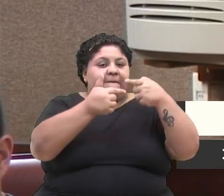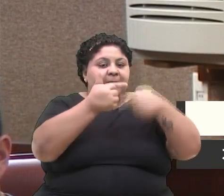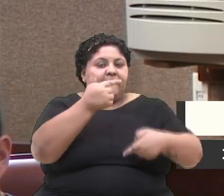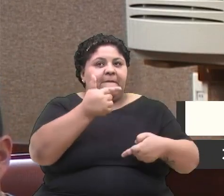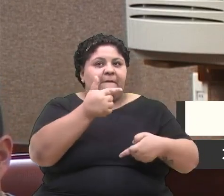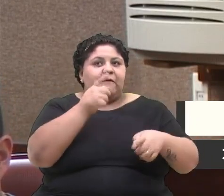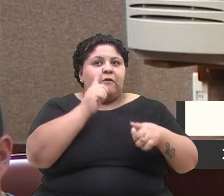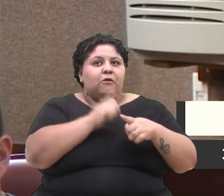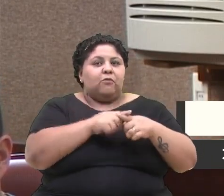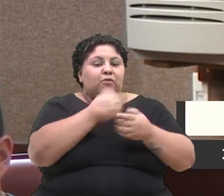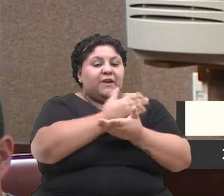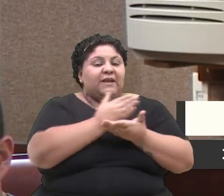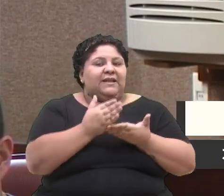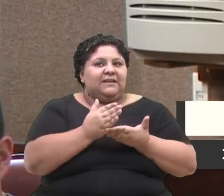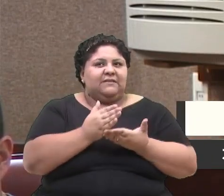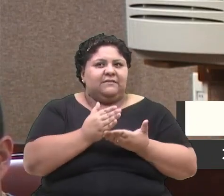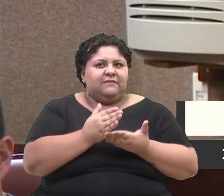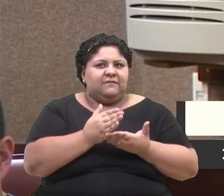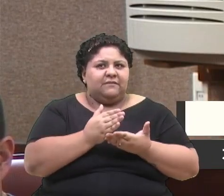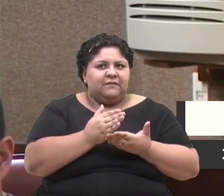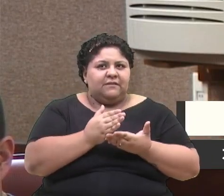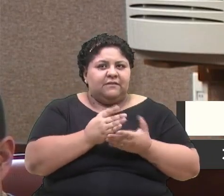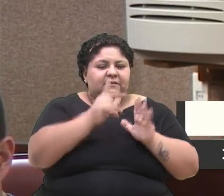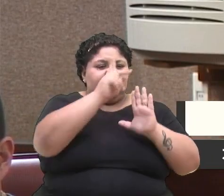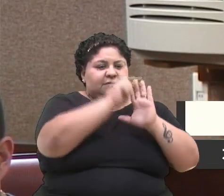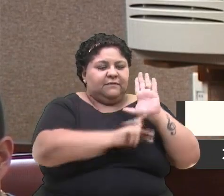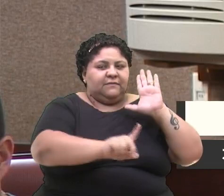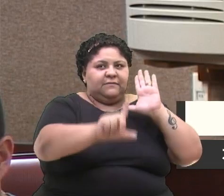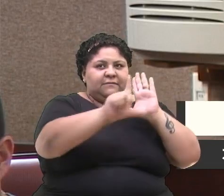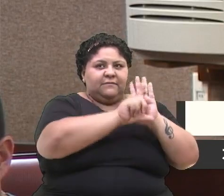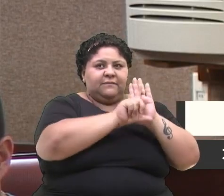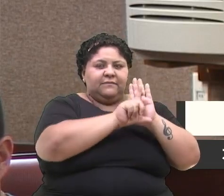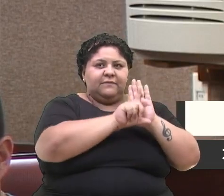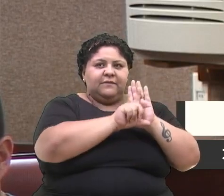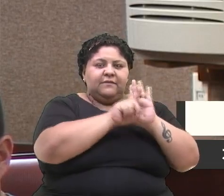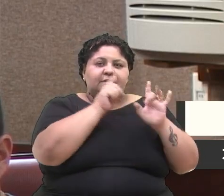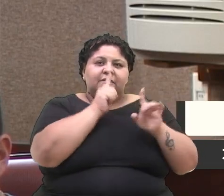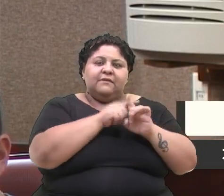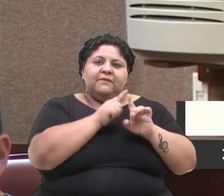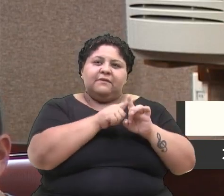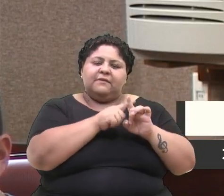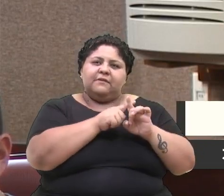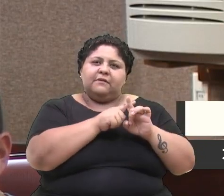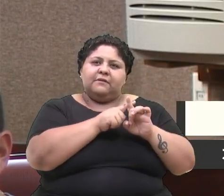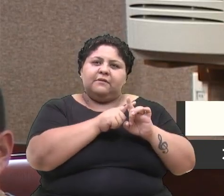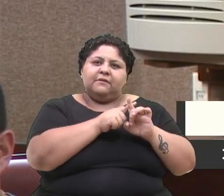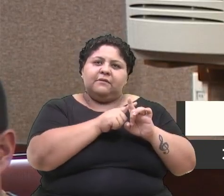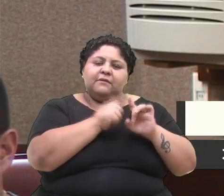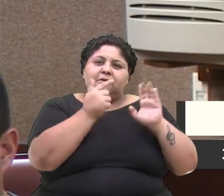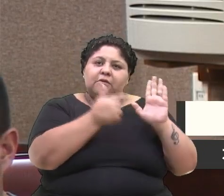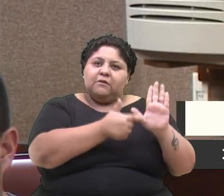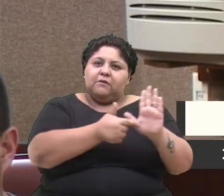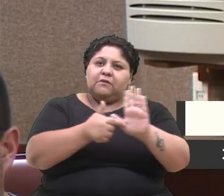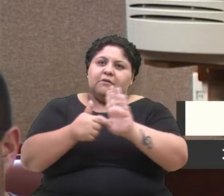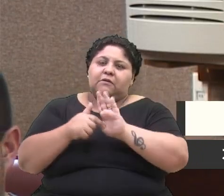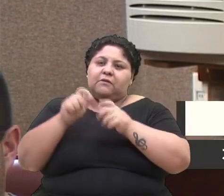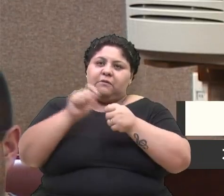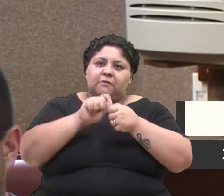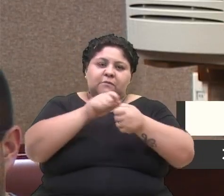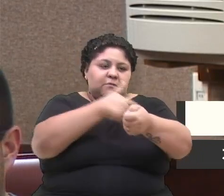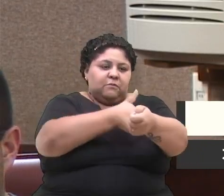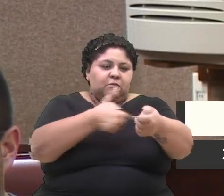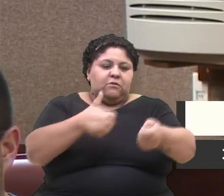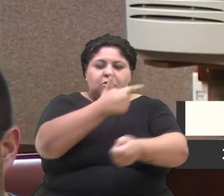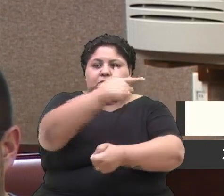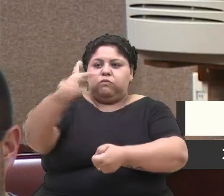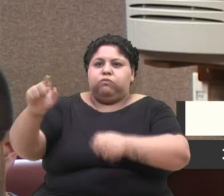de iniciativa do projeto de lei, porque dispor sobre realização de exames e outros procedimentos